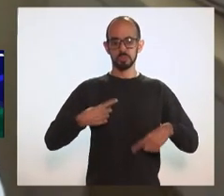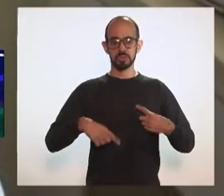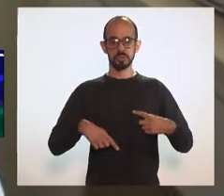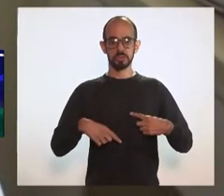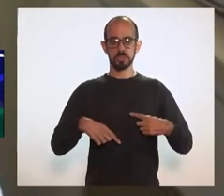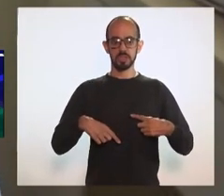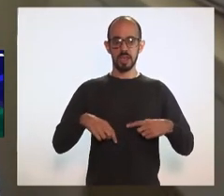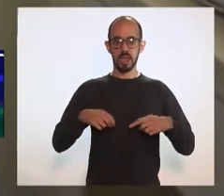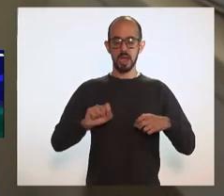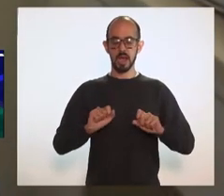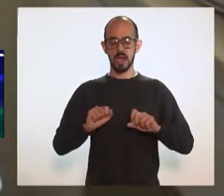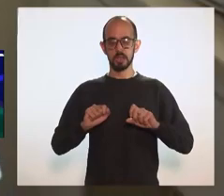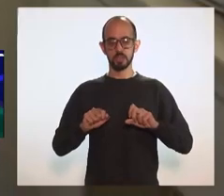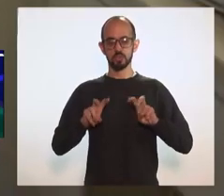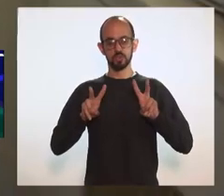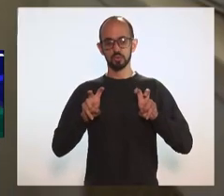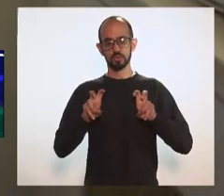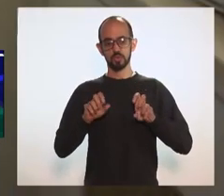pandemia.